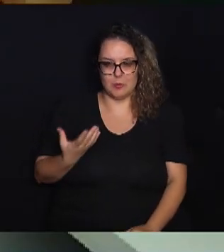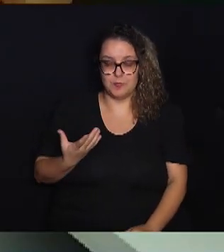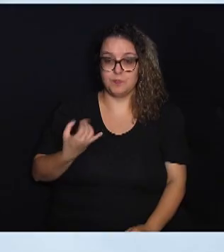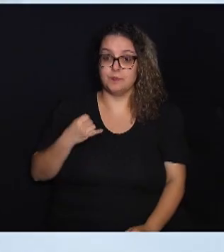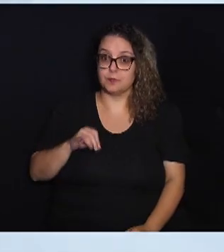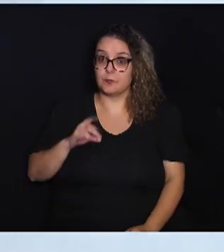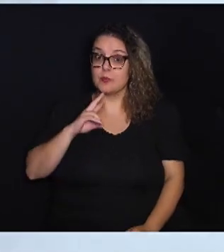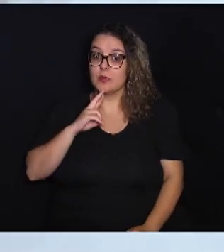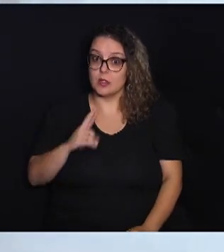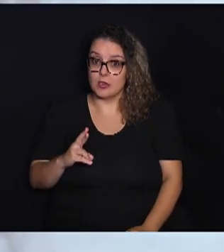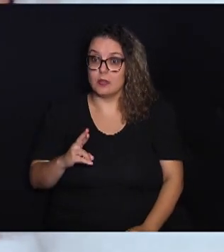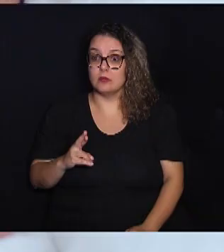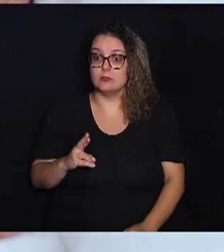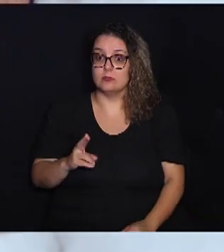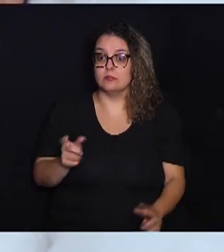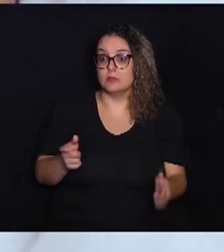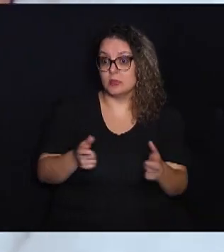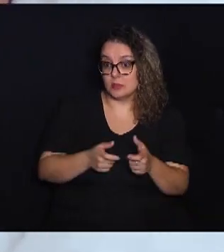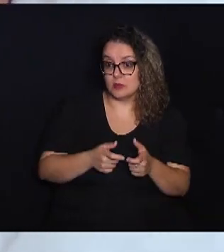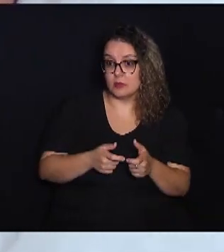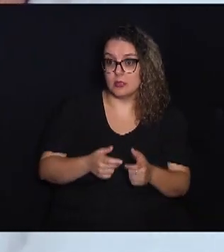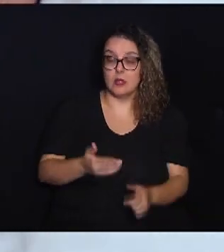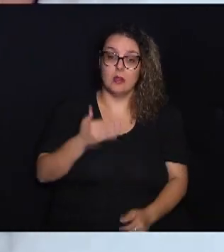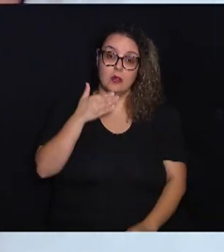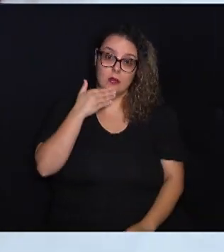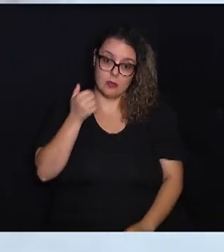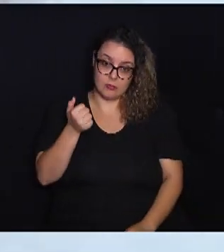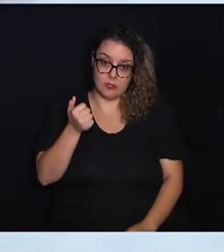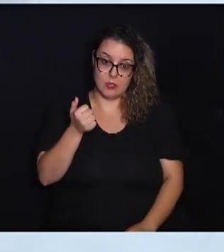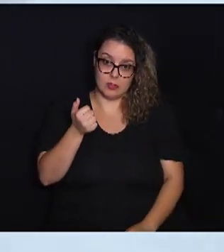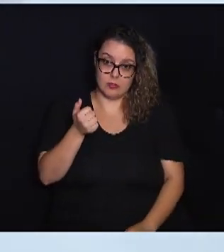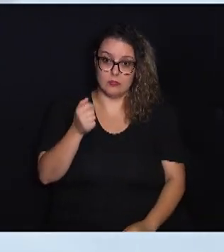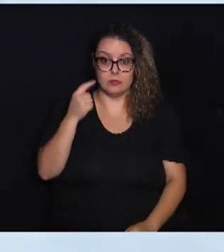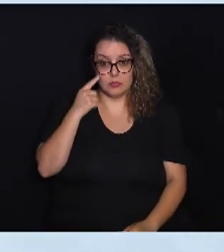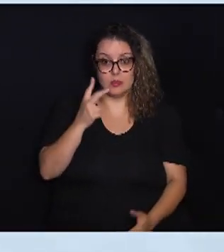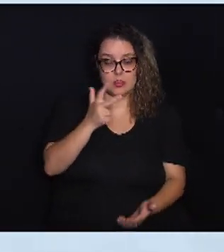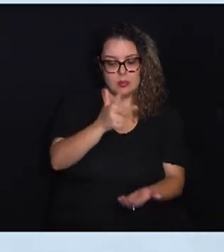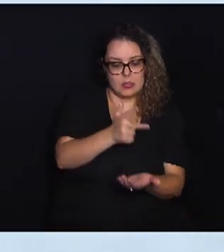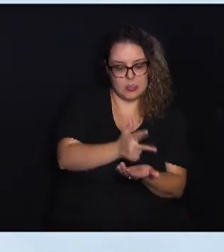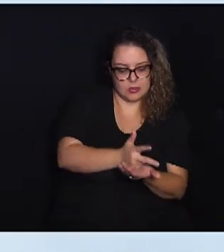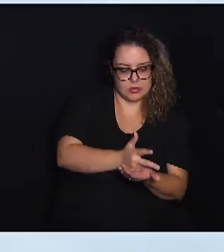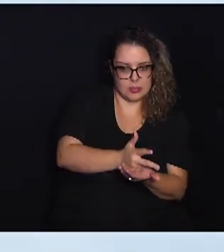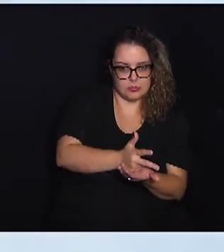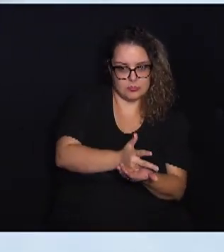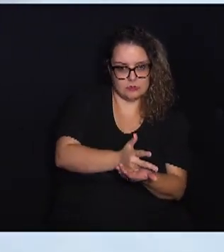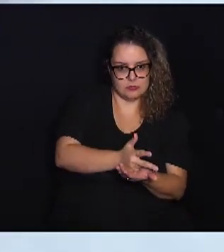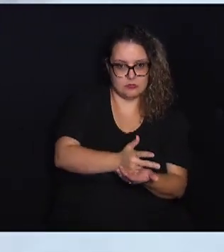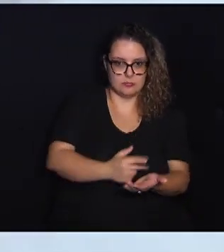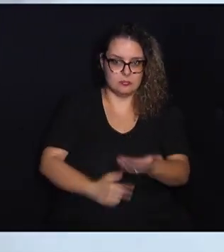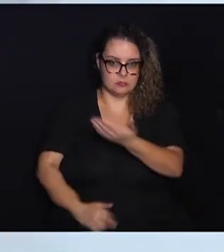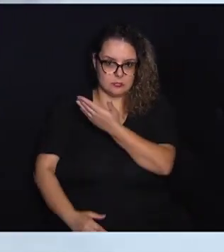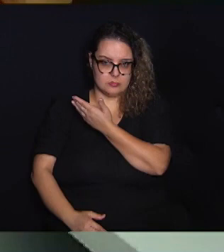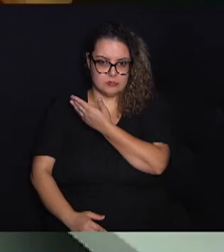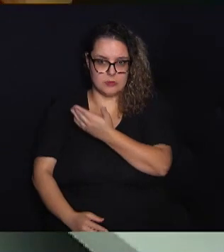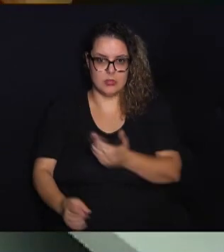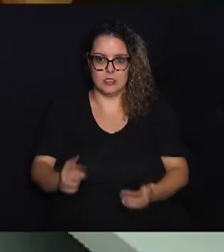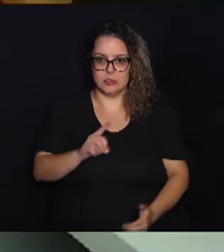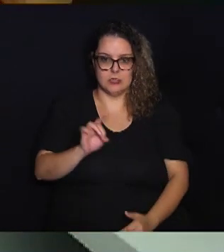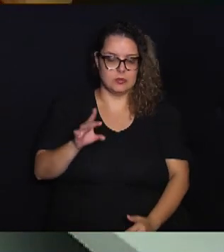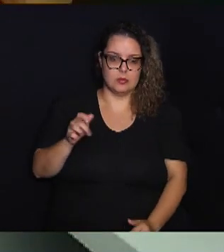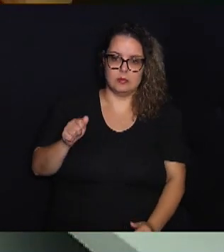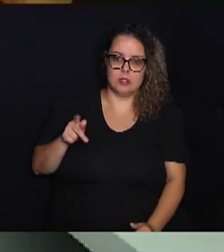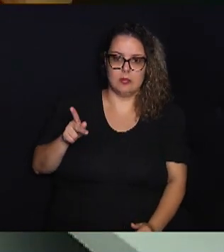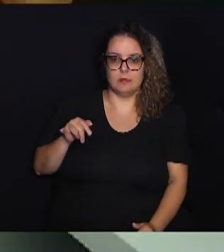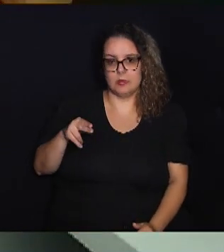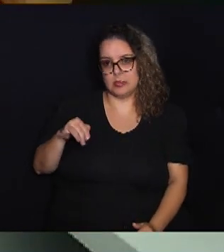resposta curta, a melhor posição no geral é a de lado, tá? Não só por causa da apneia e da